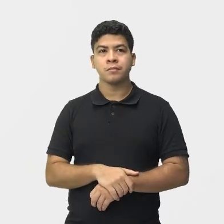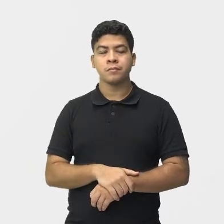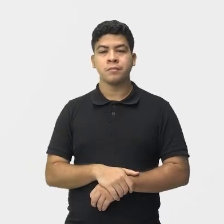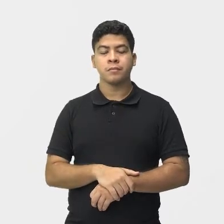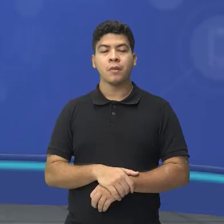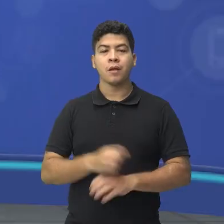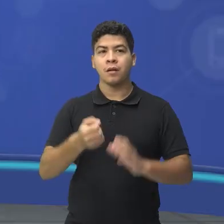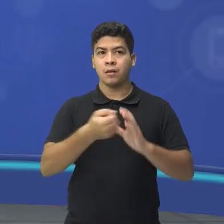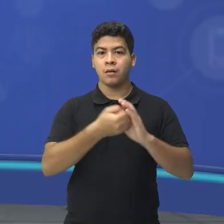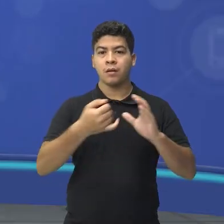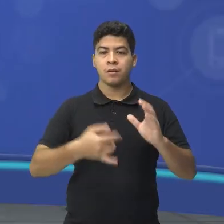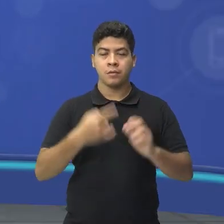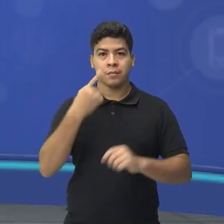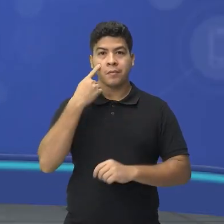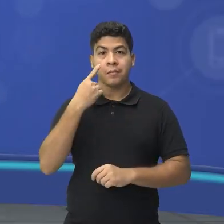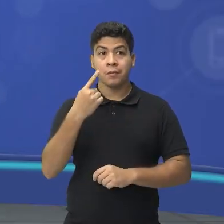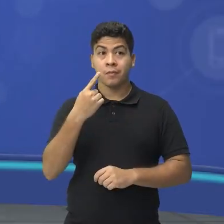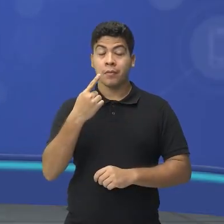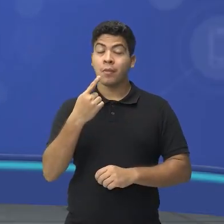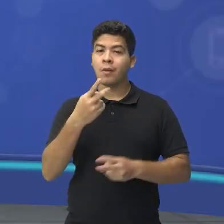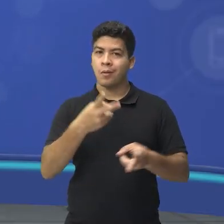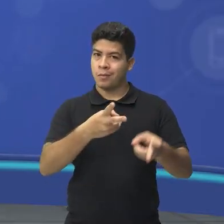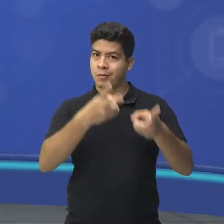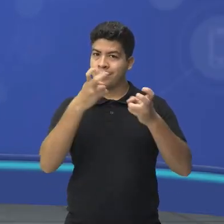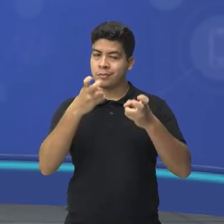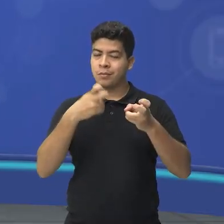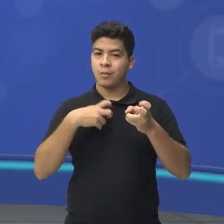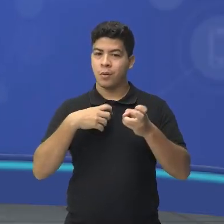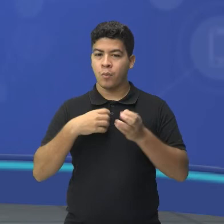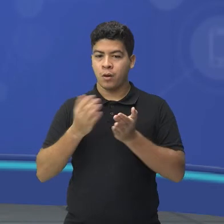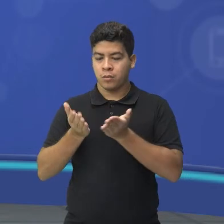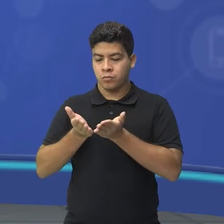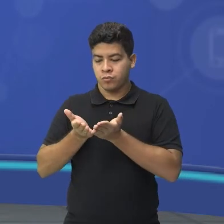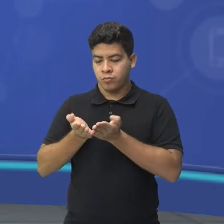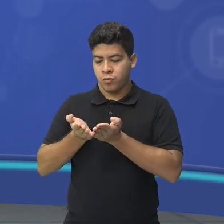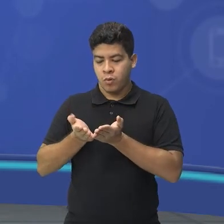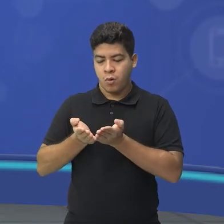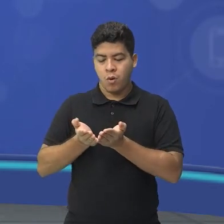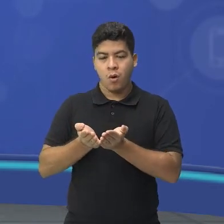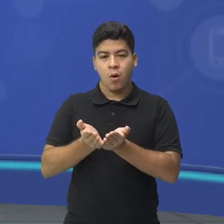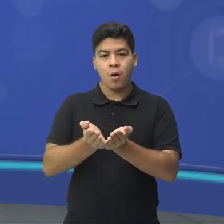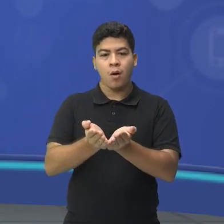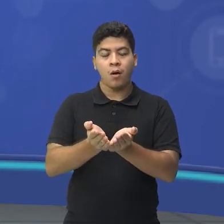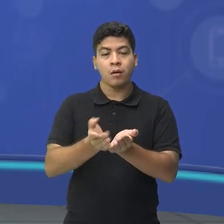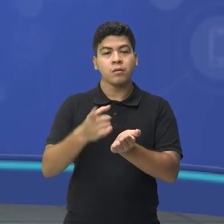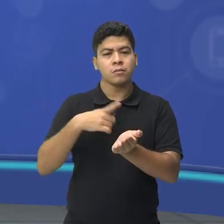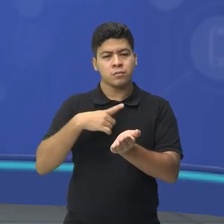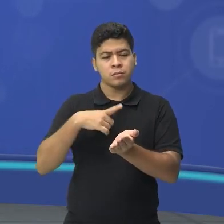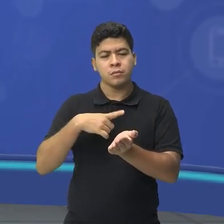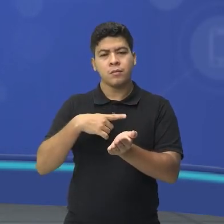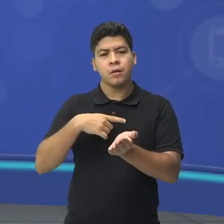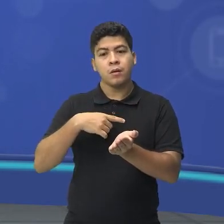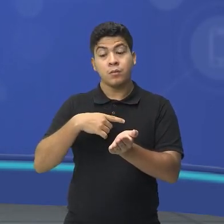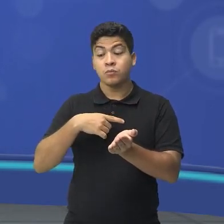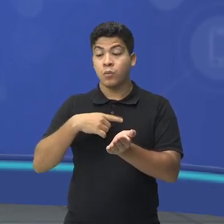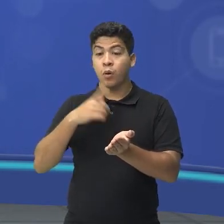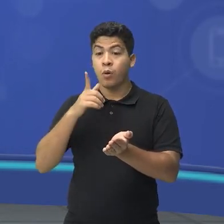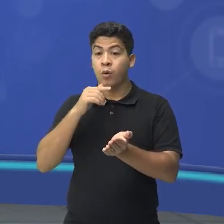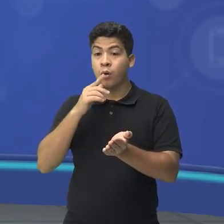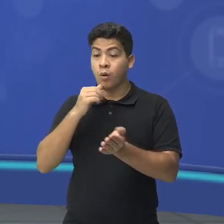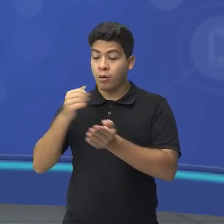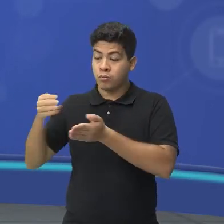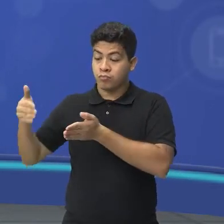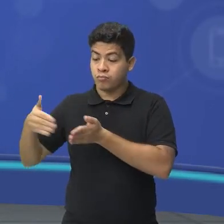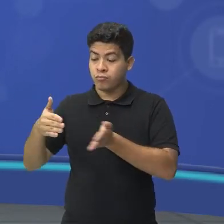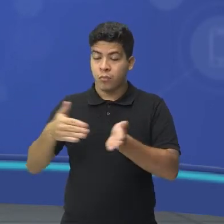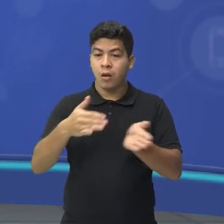a propriedade do gráfico V vezes T. Veja só, uma canoa é levada pela correnteza de um rio, de